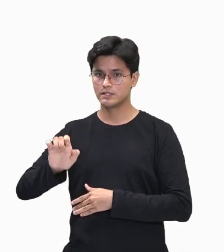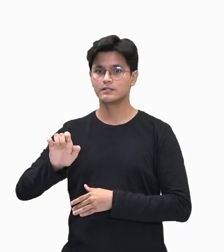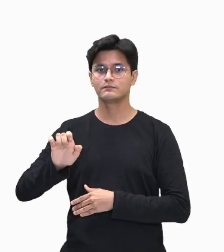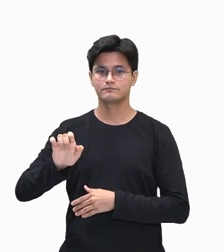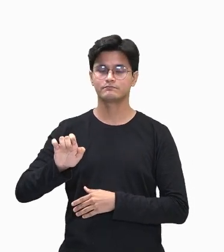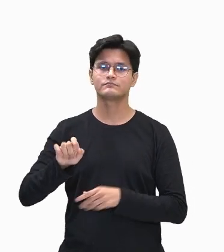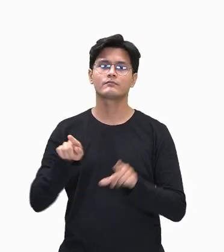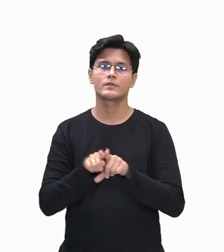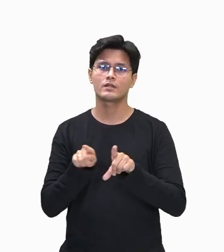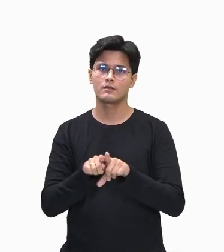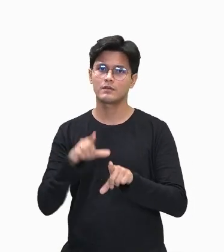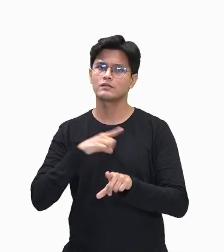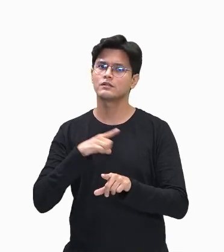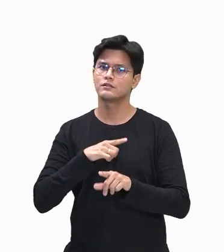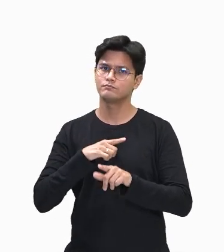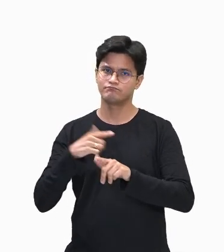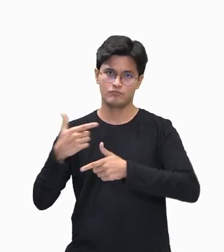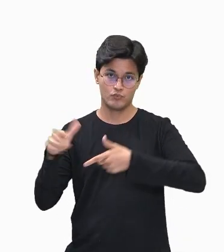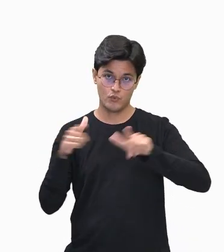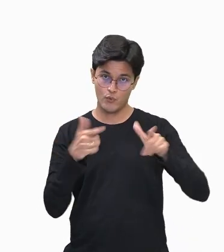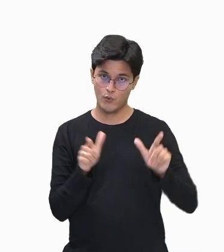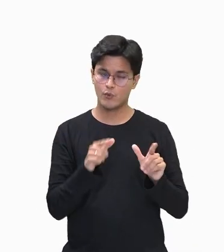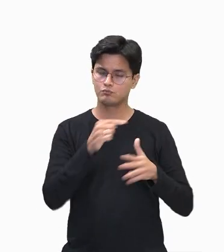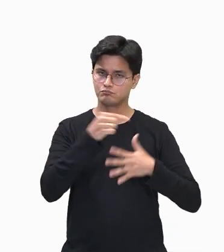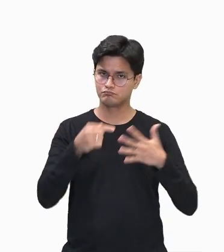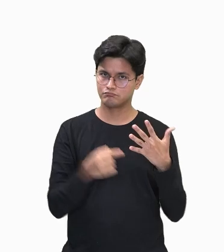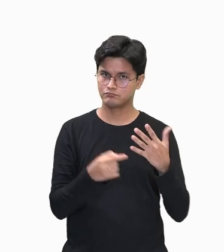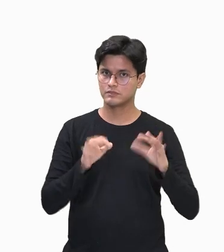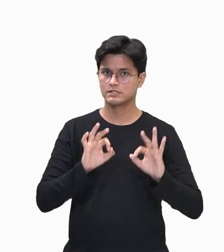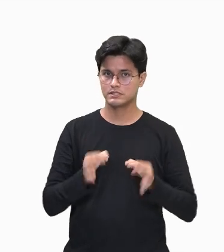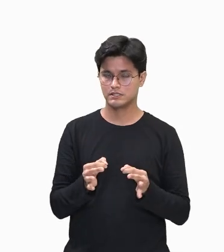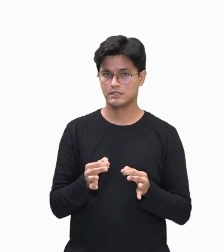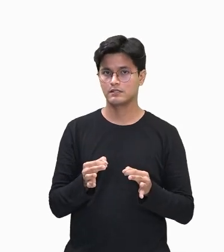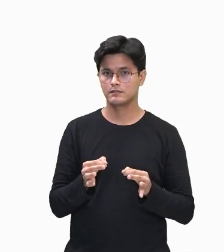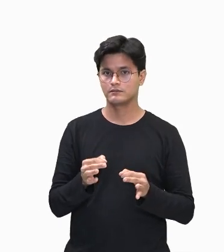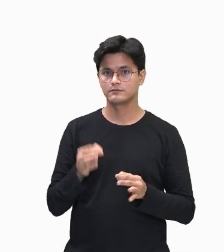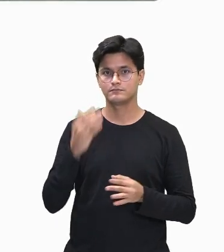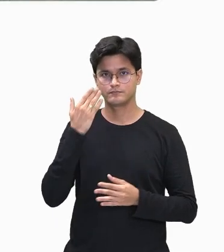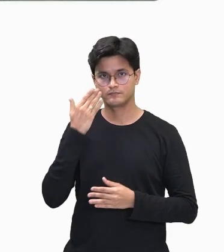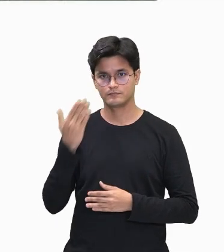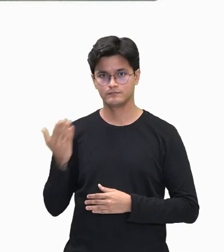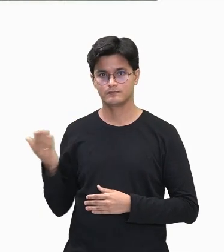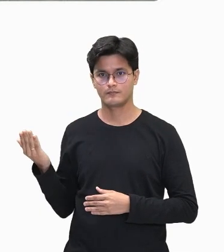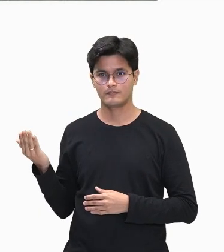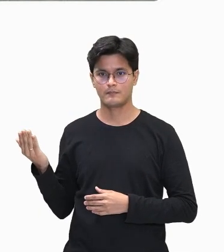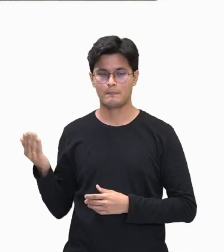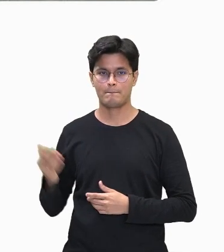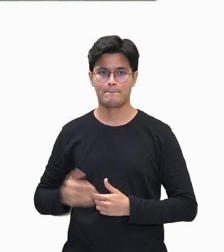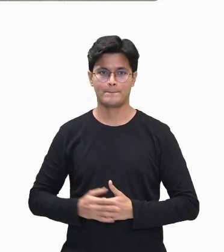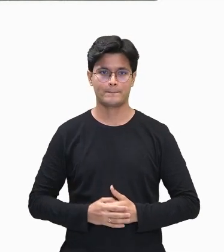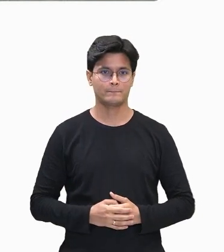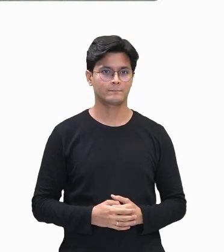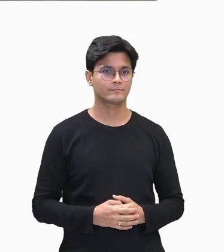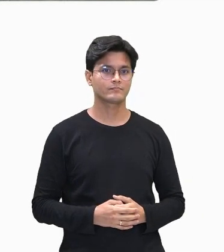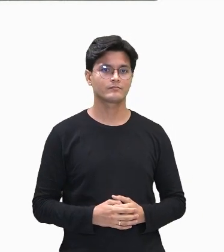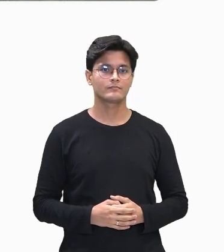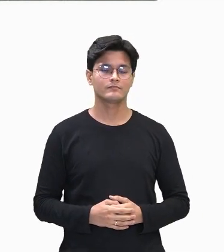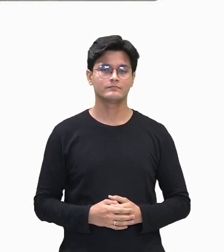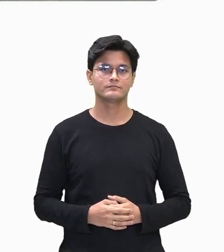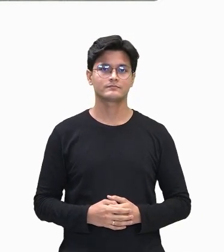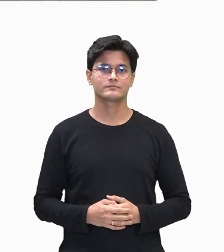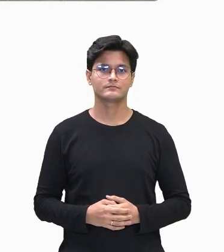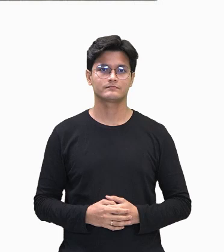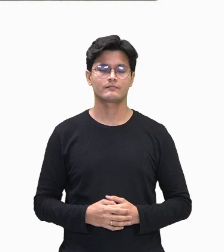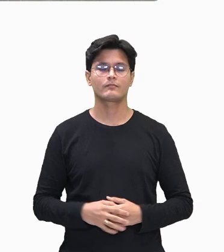além delas, nós temos outras, né? Além dessas que estão aparecendo nas imagens para vocês. Nós temos também